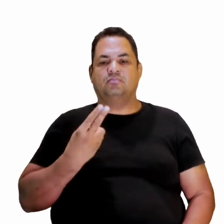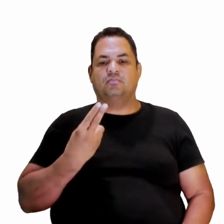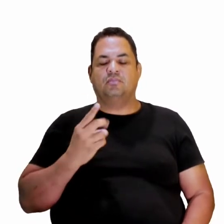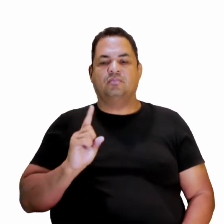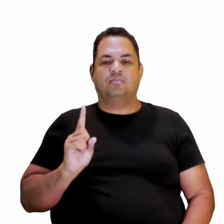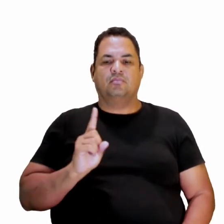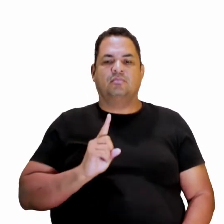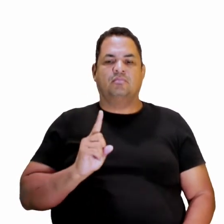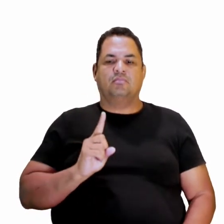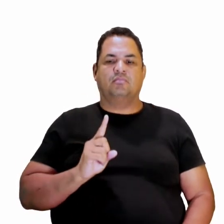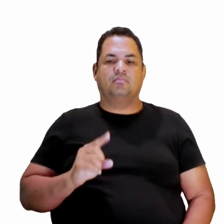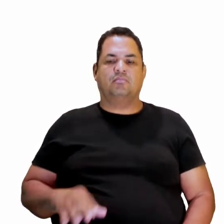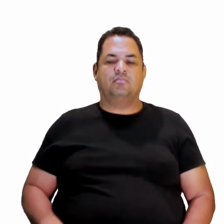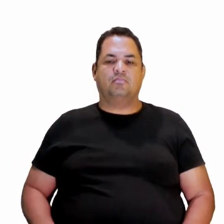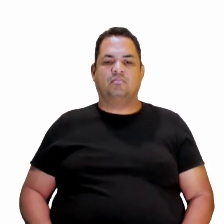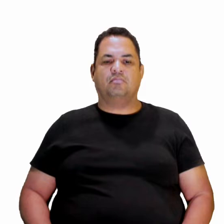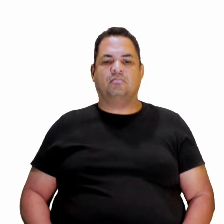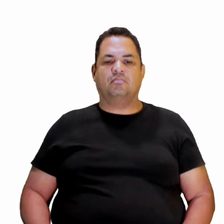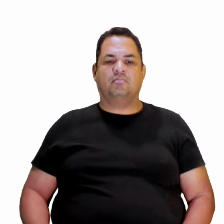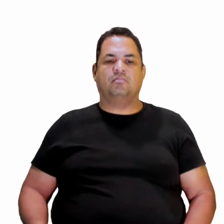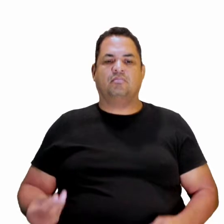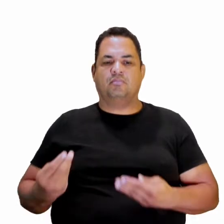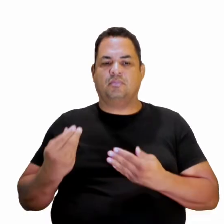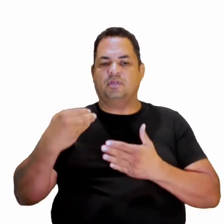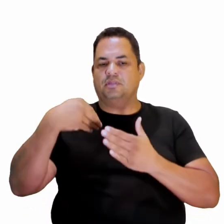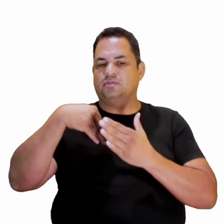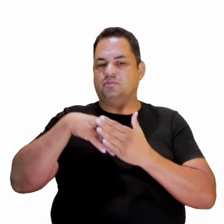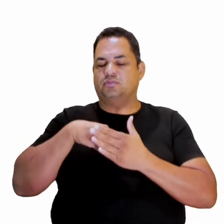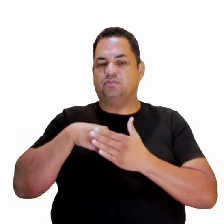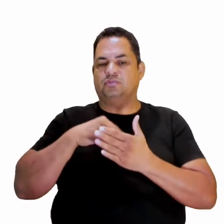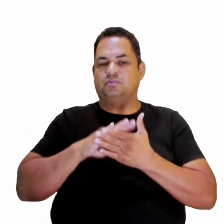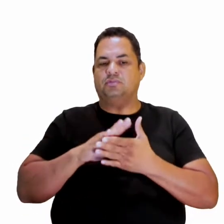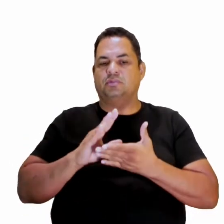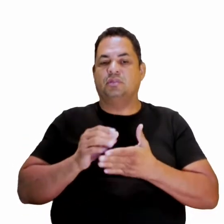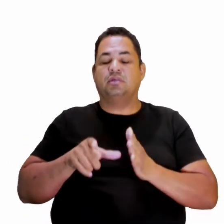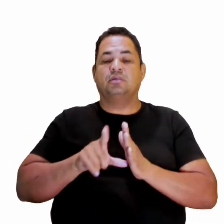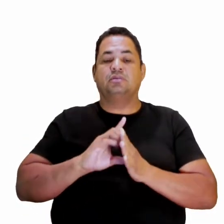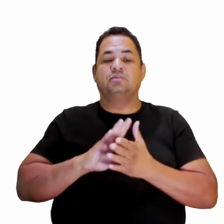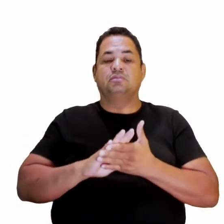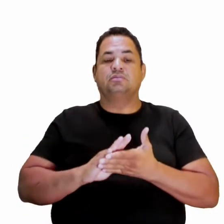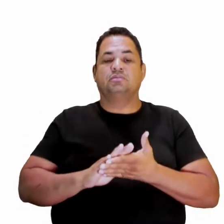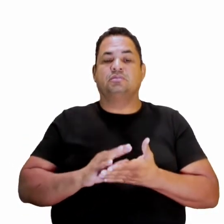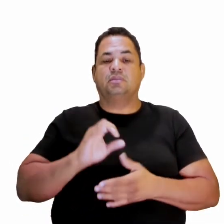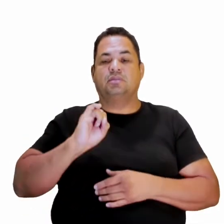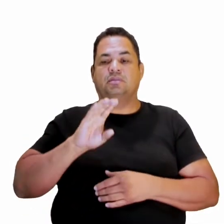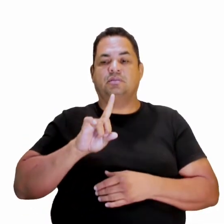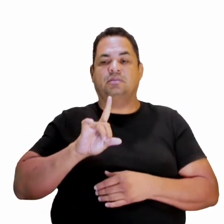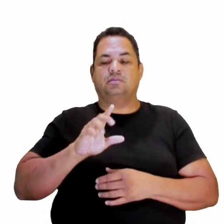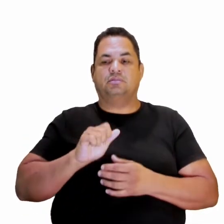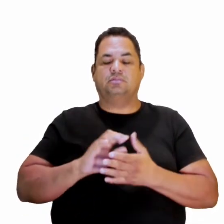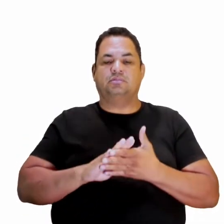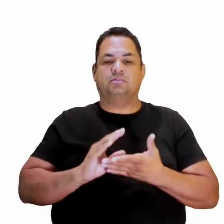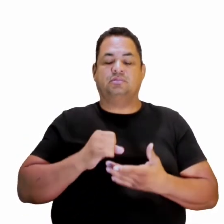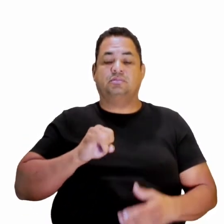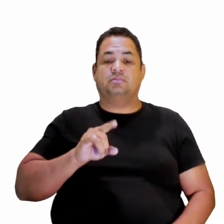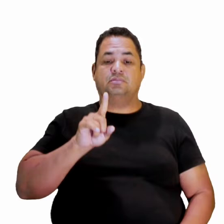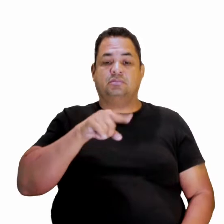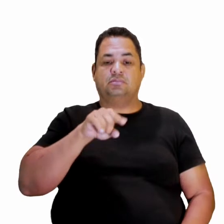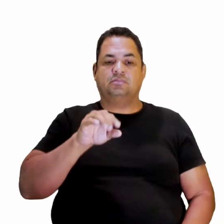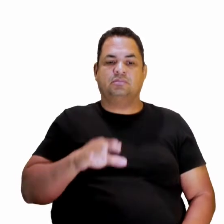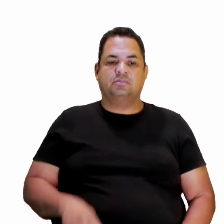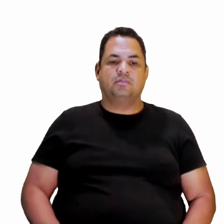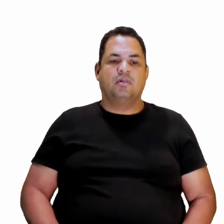não é omitida antes de adicionar o ing. E aí, se eu fosse marcar aqui,